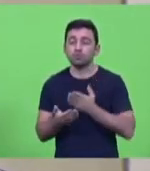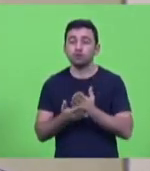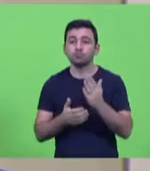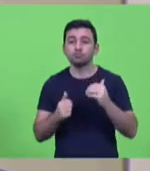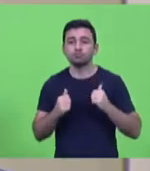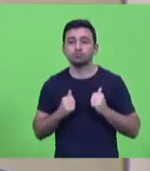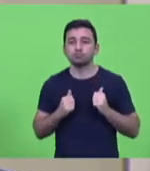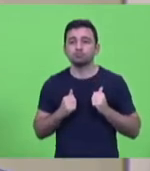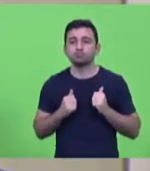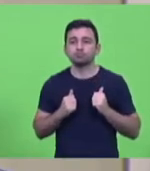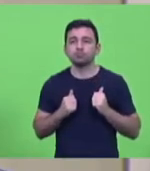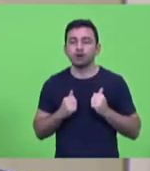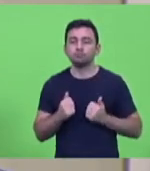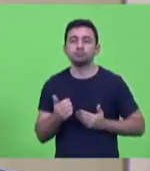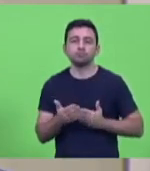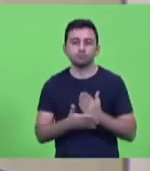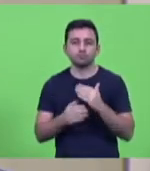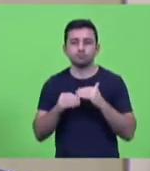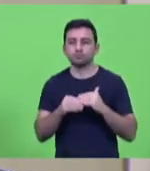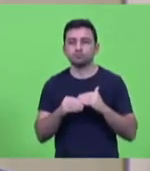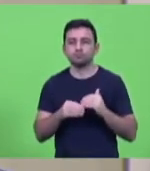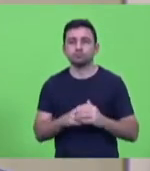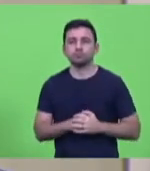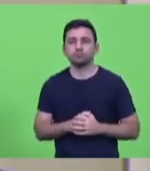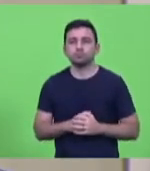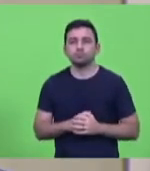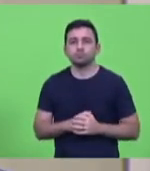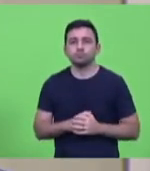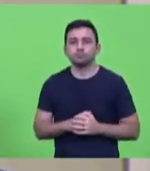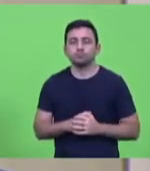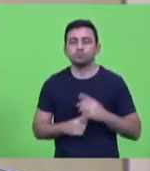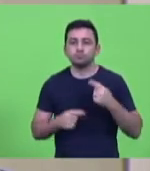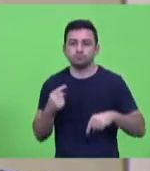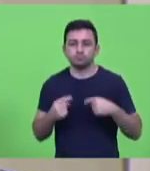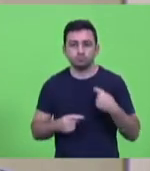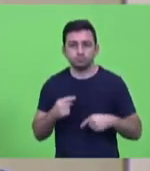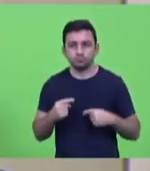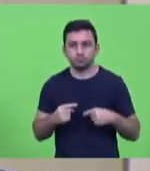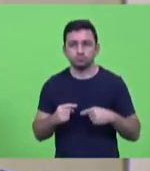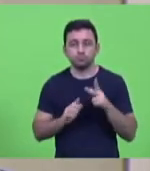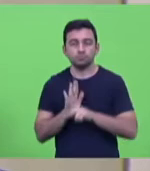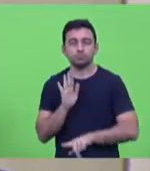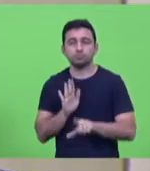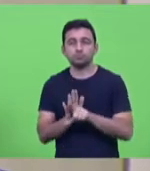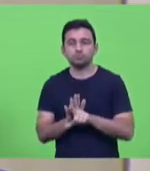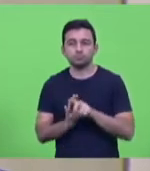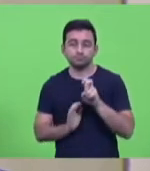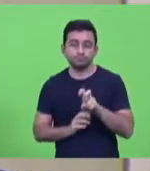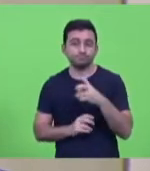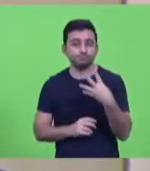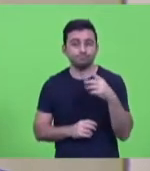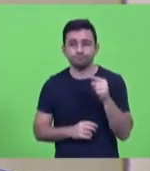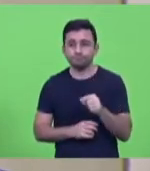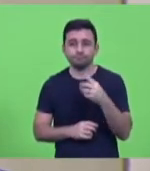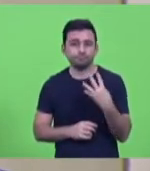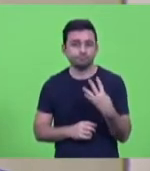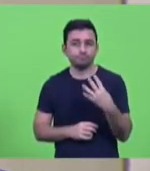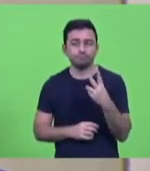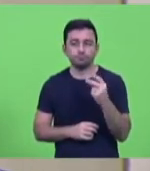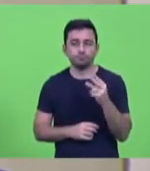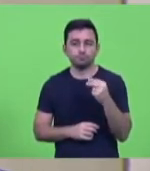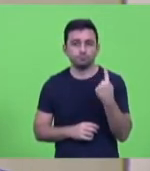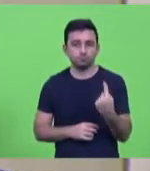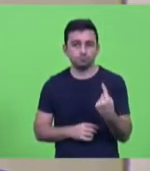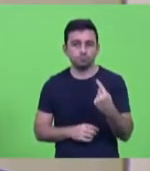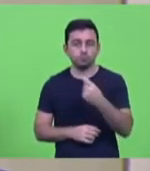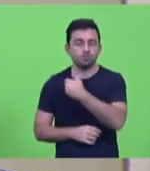encontram. Aprovado por unanimidade. Discussão e votação em turno único do projeto de lei 54.4/2021, autor governador